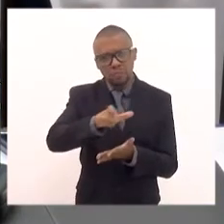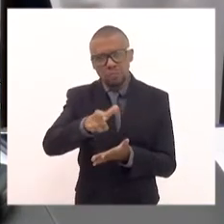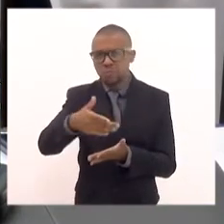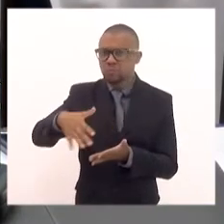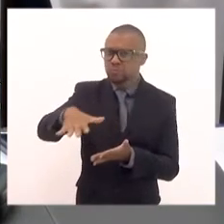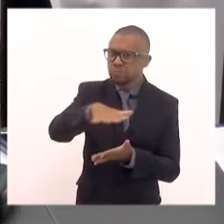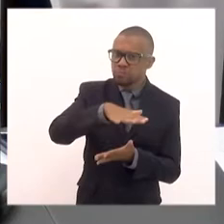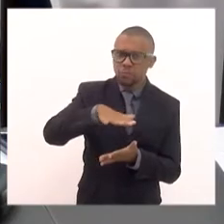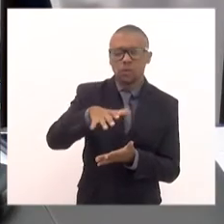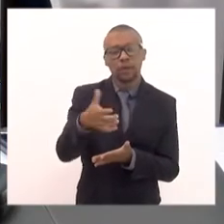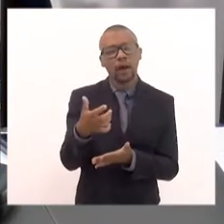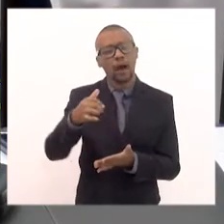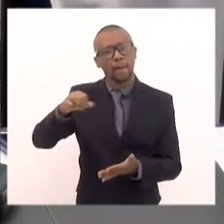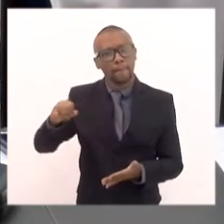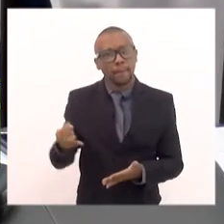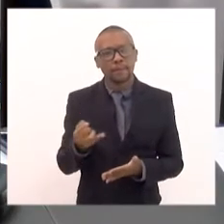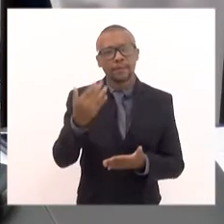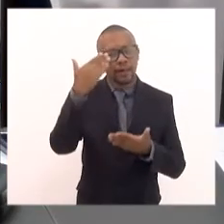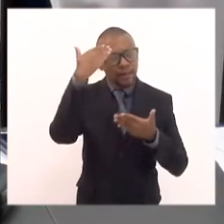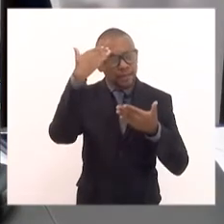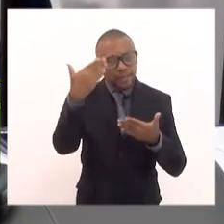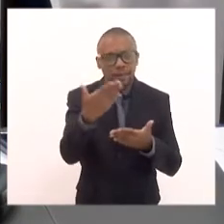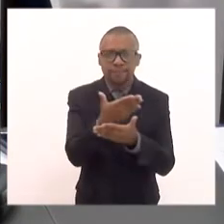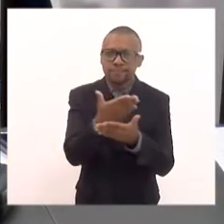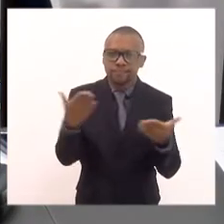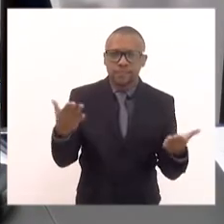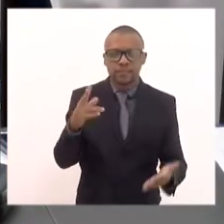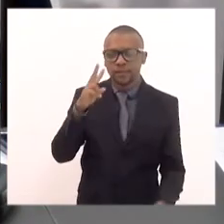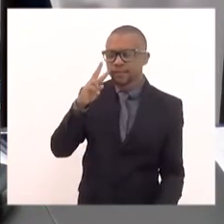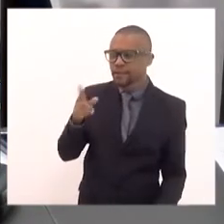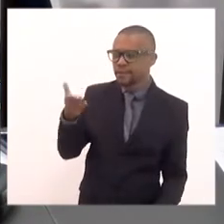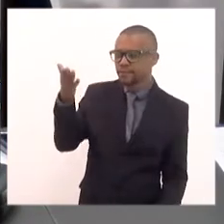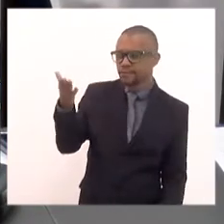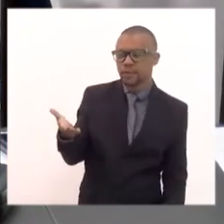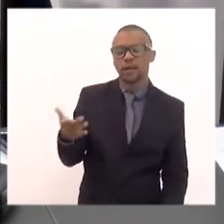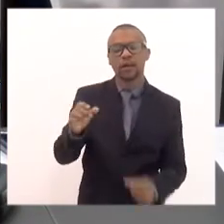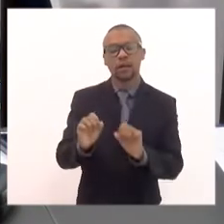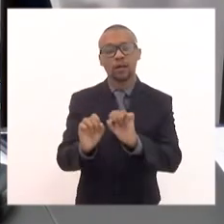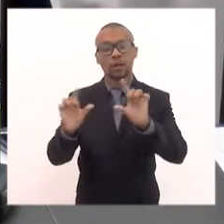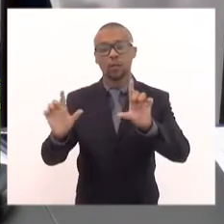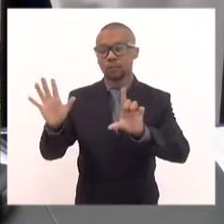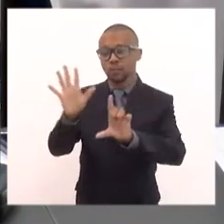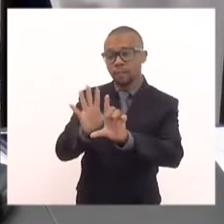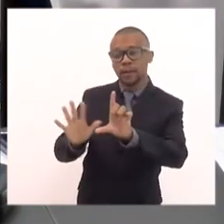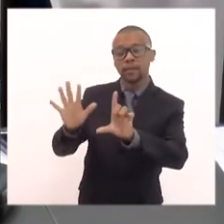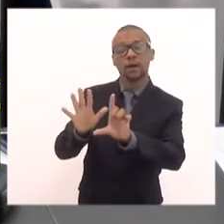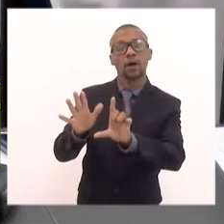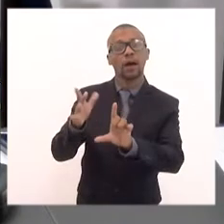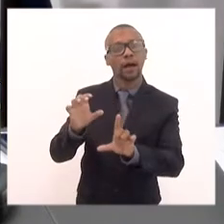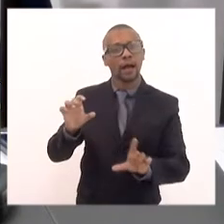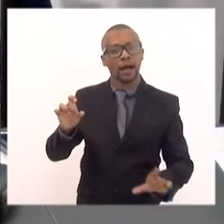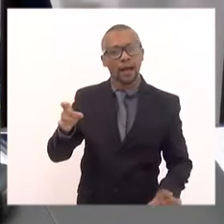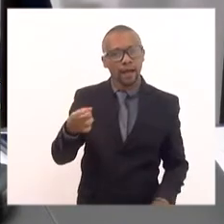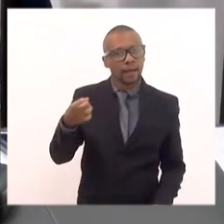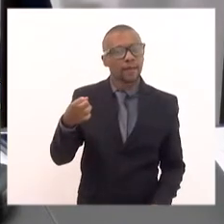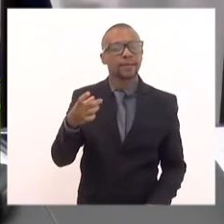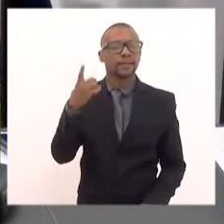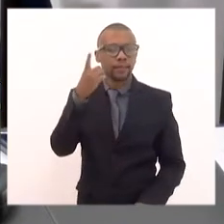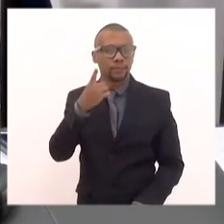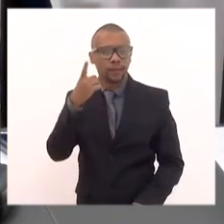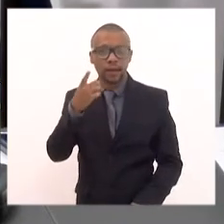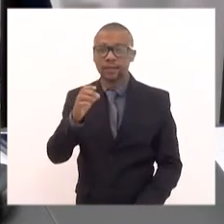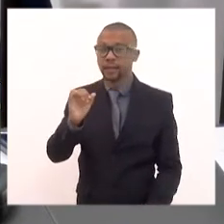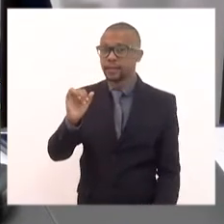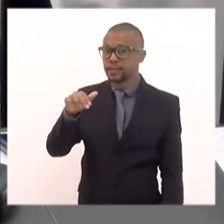portanto, agradecer a presença de todos e todas. Vi aqui no painel agora a ex-deputada Inês Pandeló,